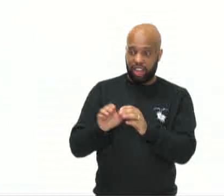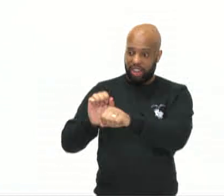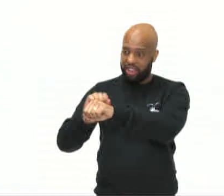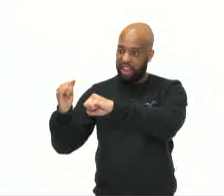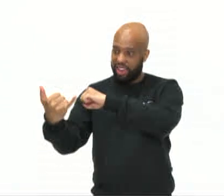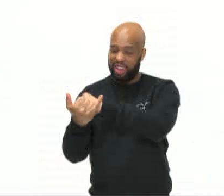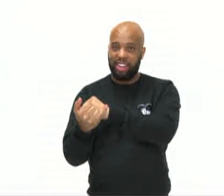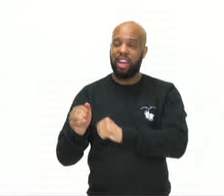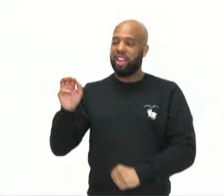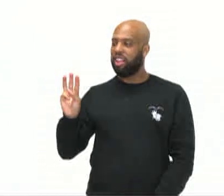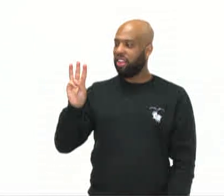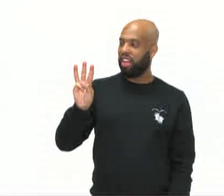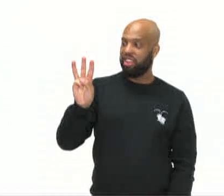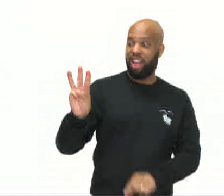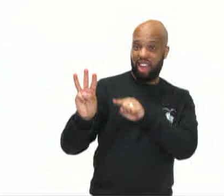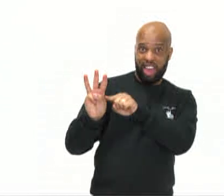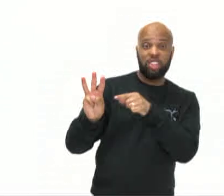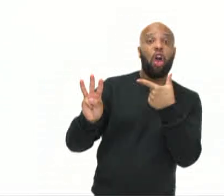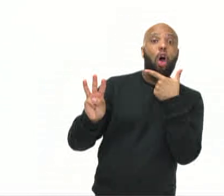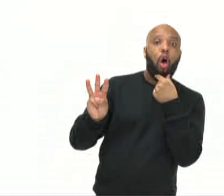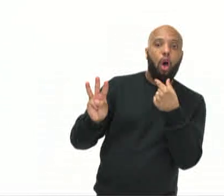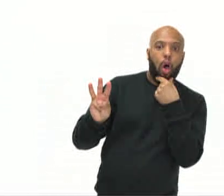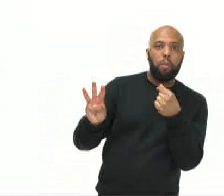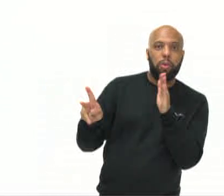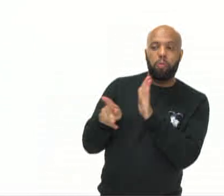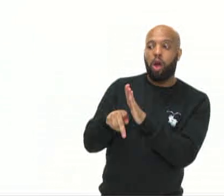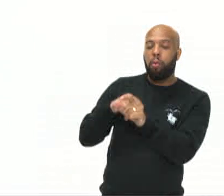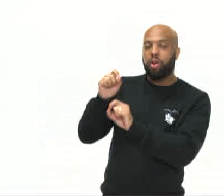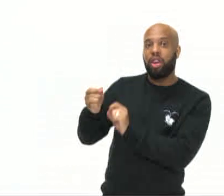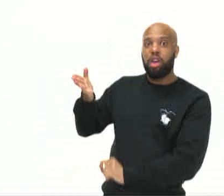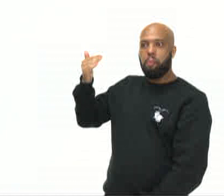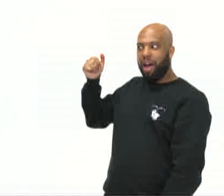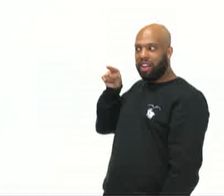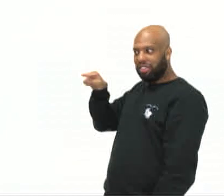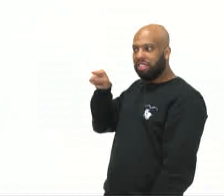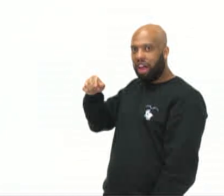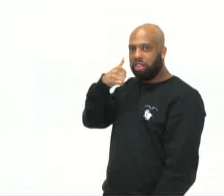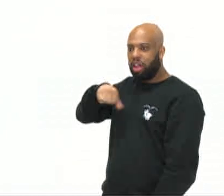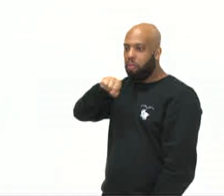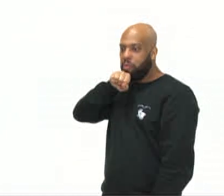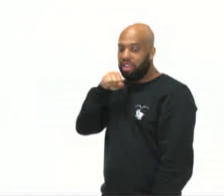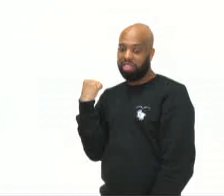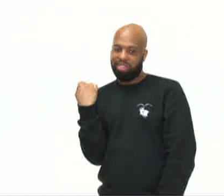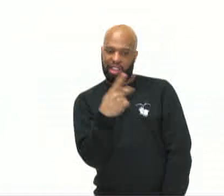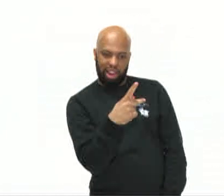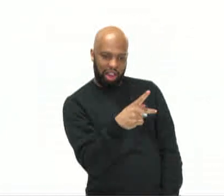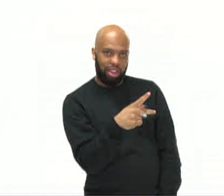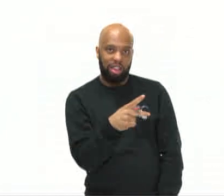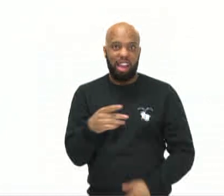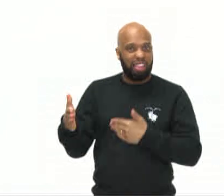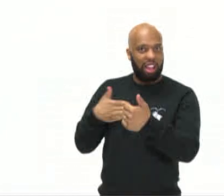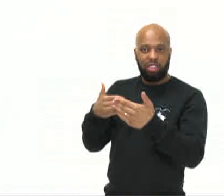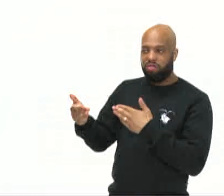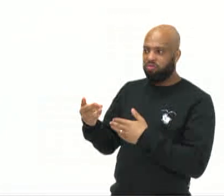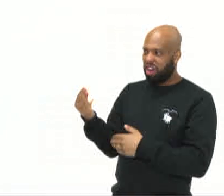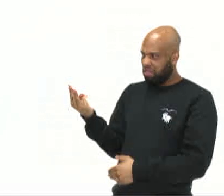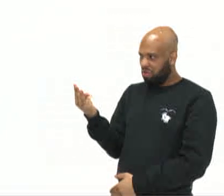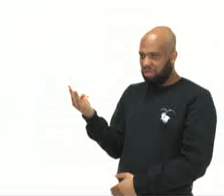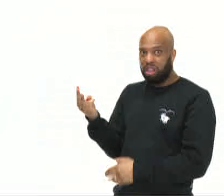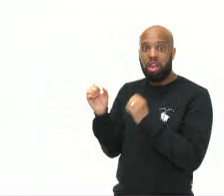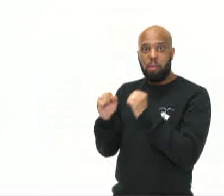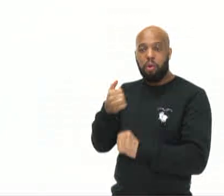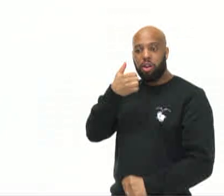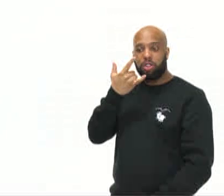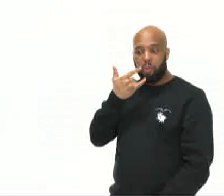pertenceram ao passado de Donna e qualquer um deles pode ser o pai de Sophie. Em 24 horas, Donna